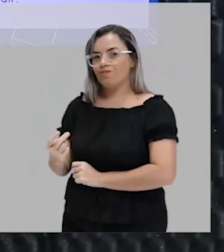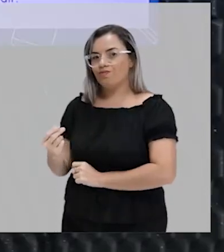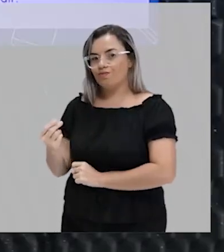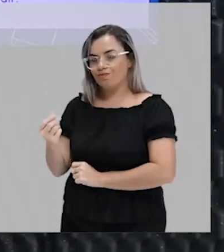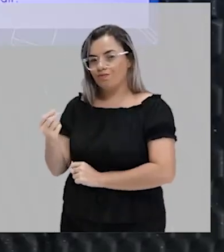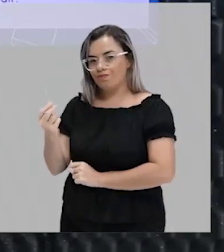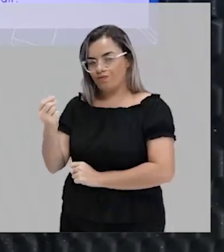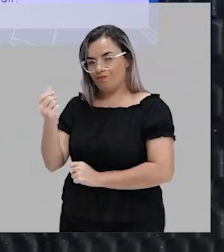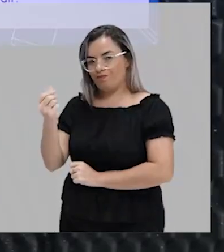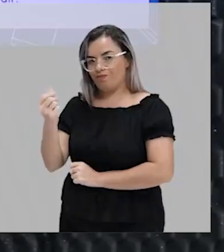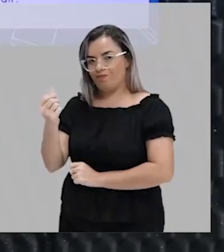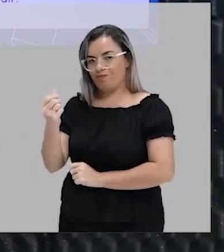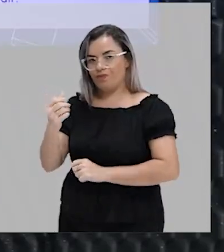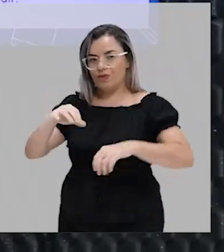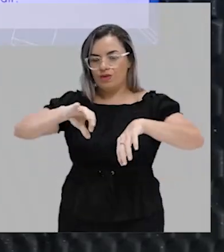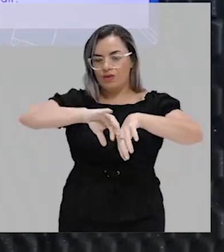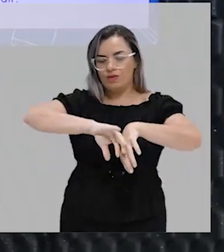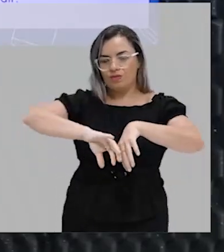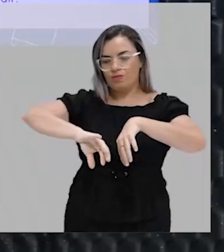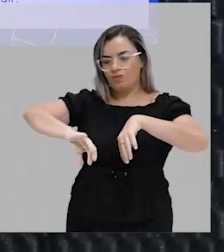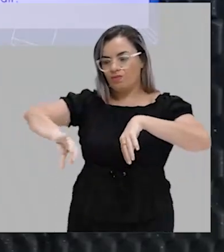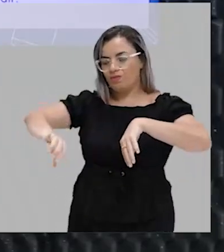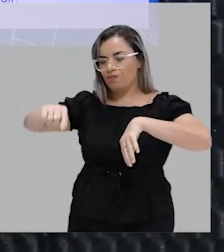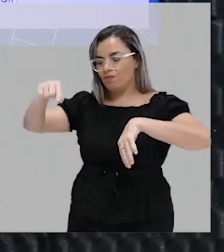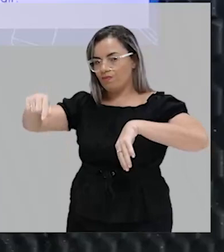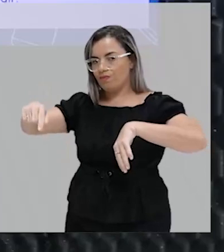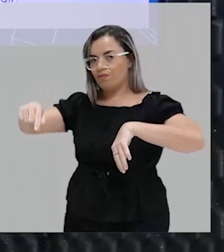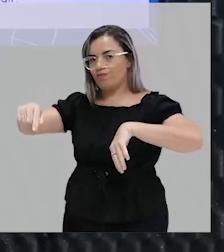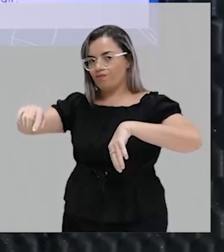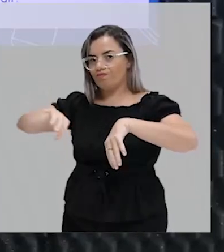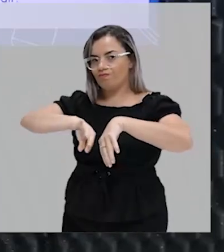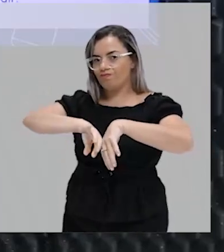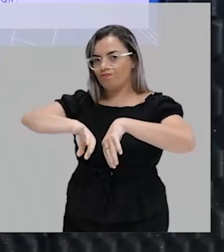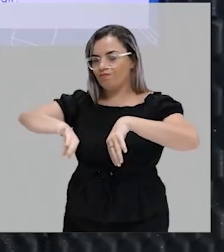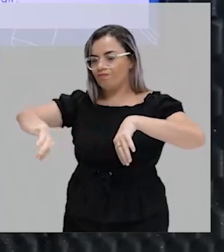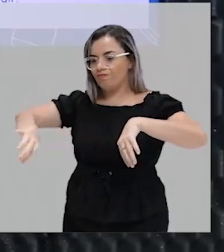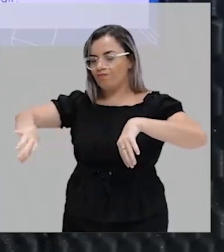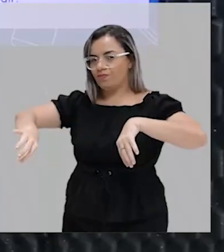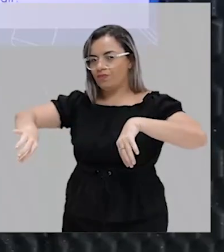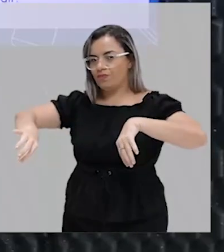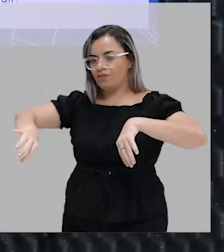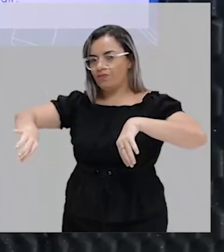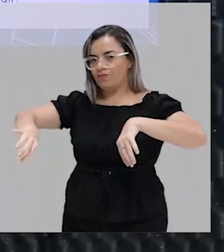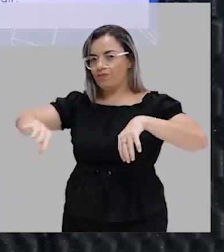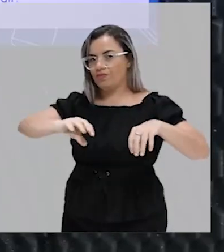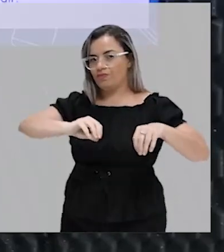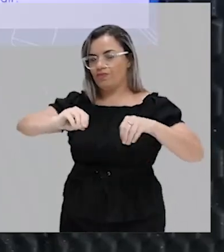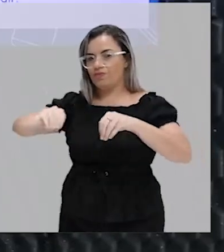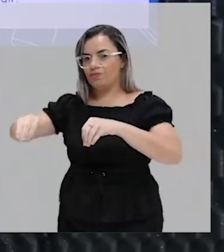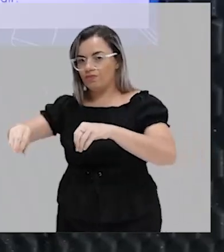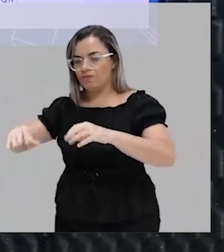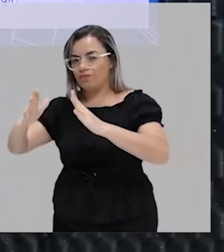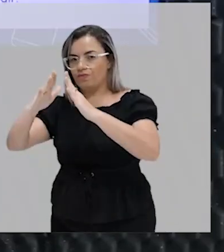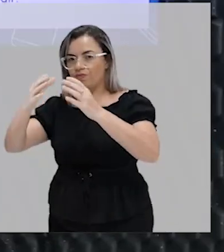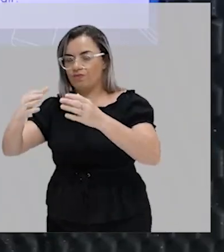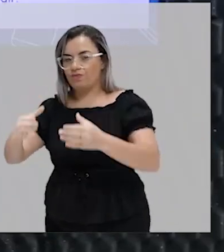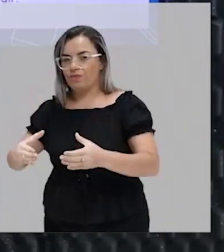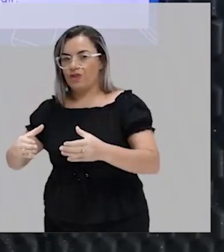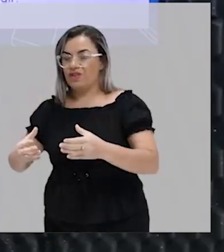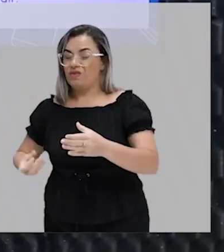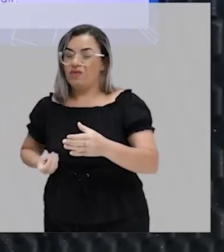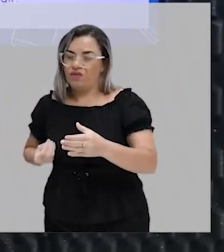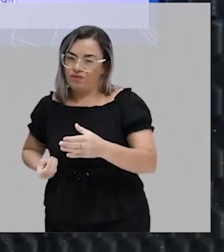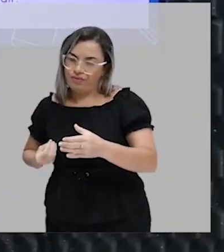vão residir, vão ser afastadas para áreas, né, mais distantes, vão ser mandadas para lá para residir, para buscar